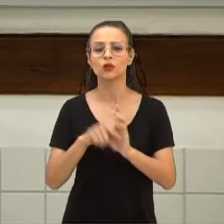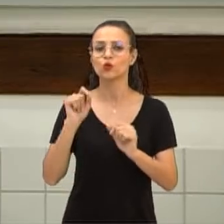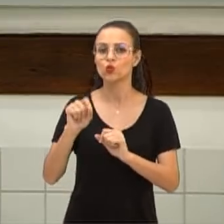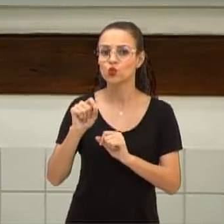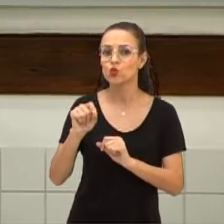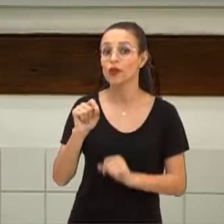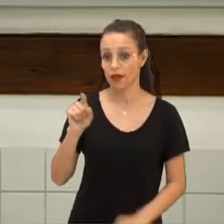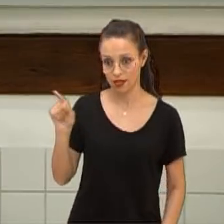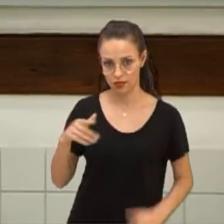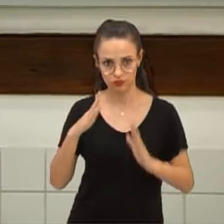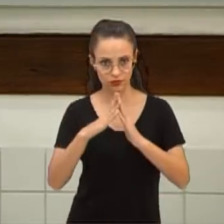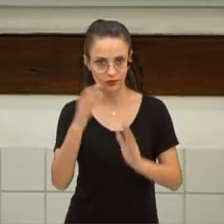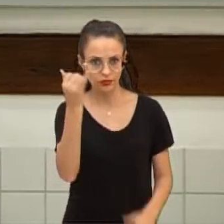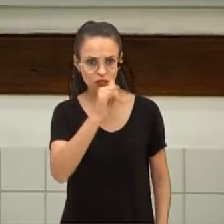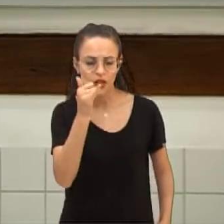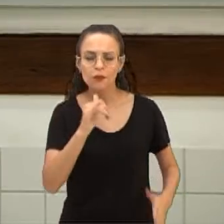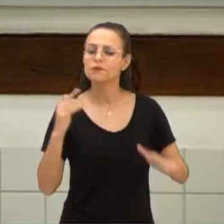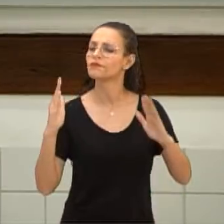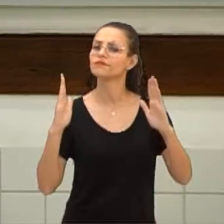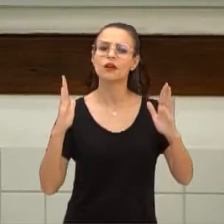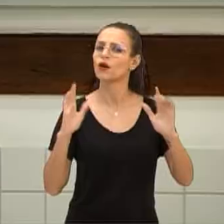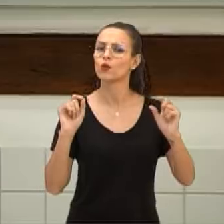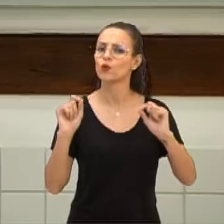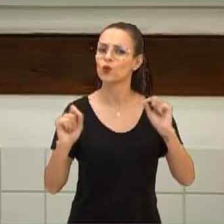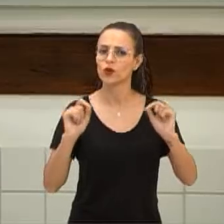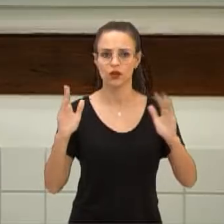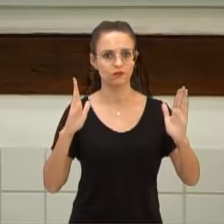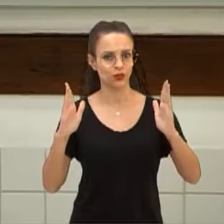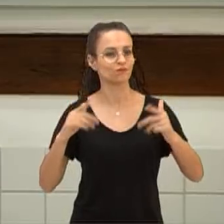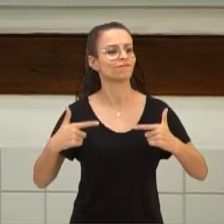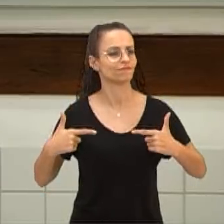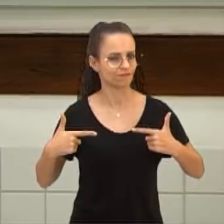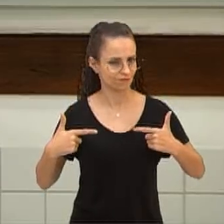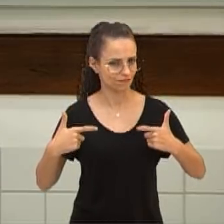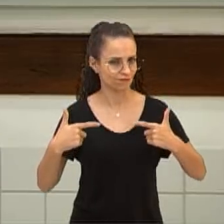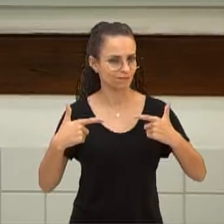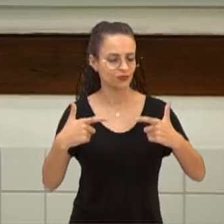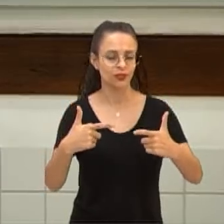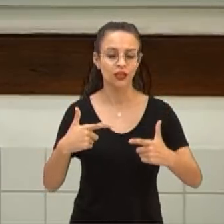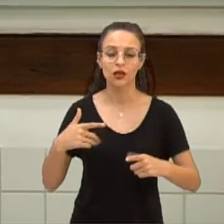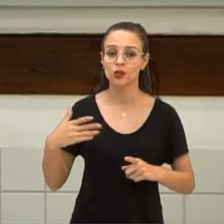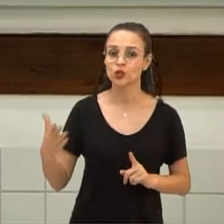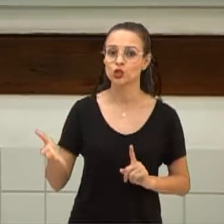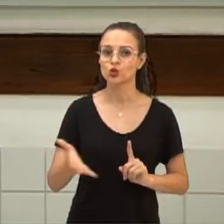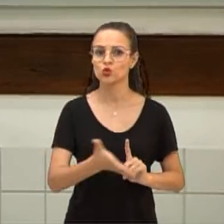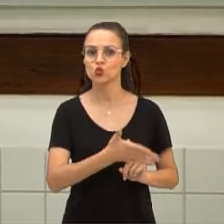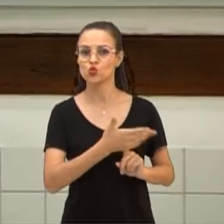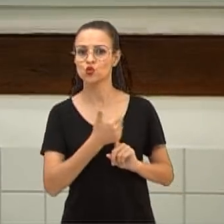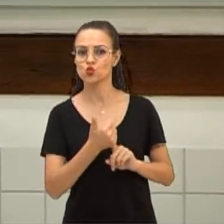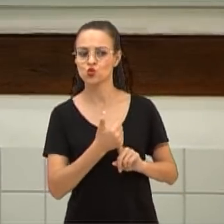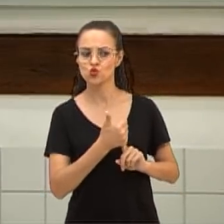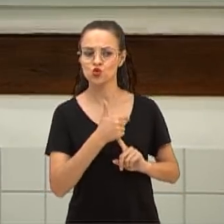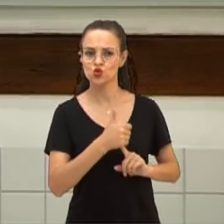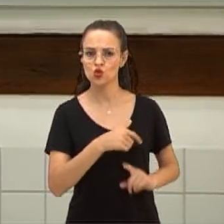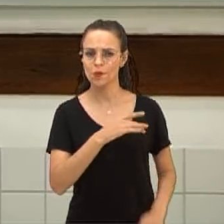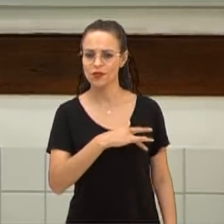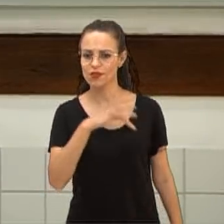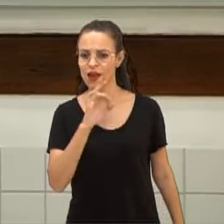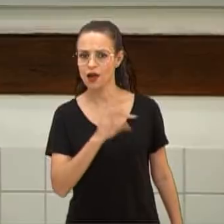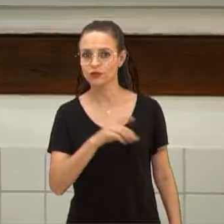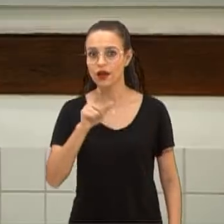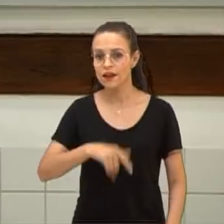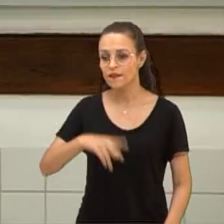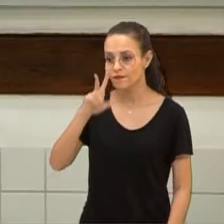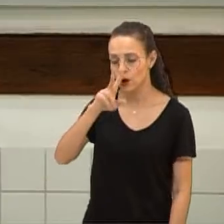na Itália, num período de guerras, em que o domínio austríaco era muito forte e as